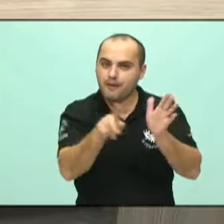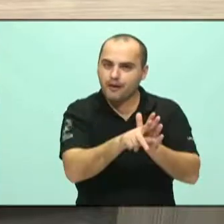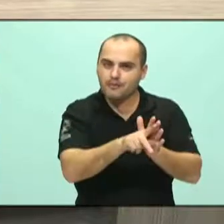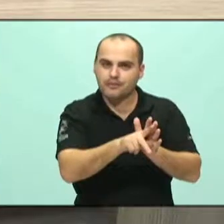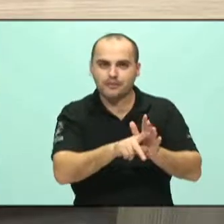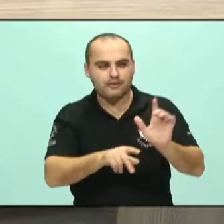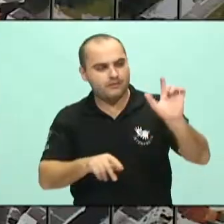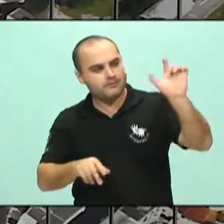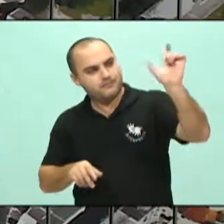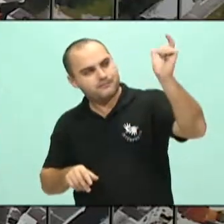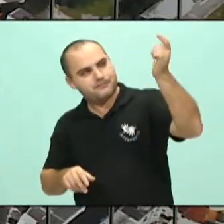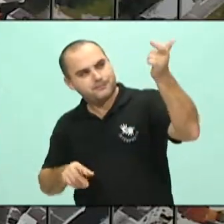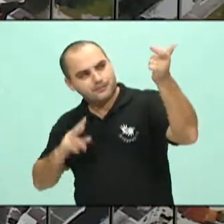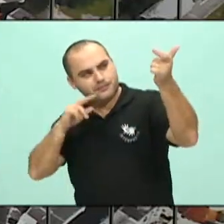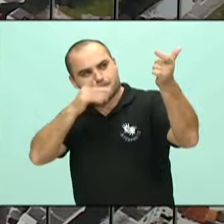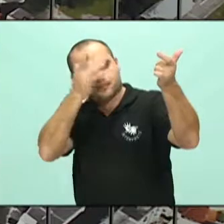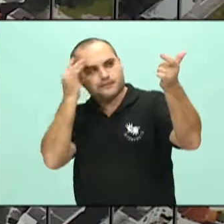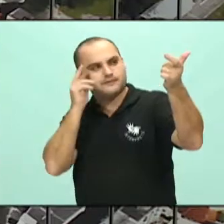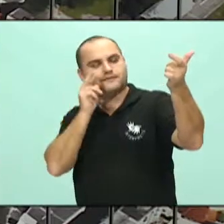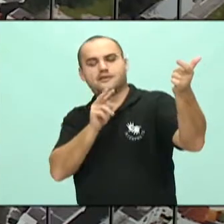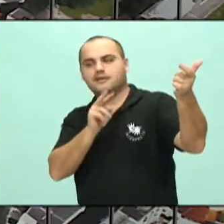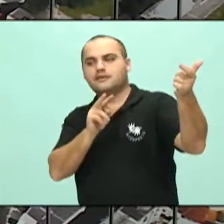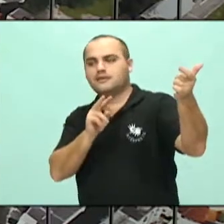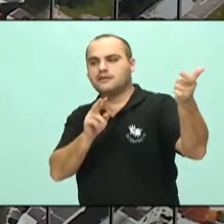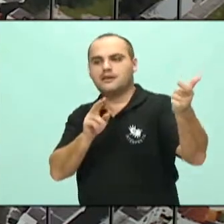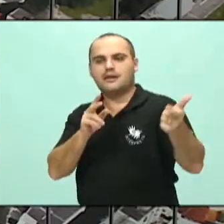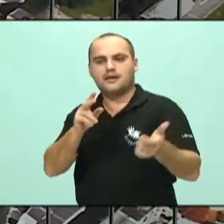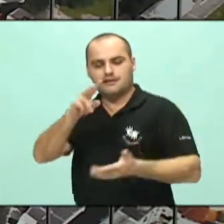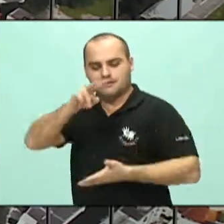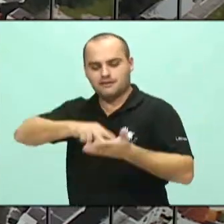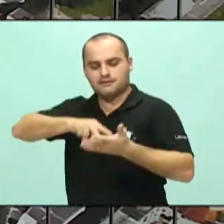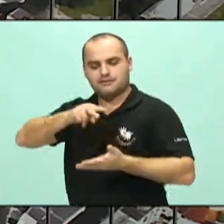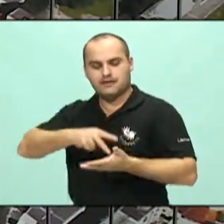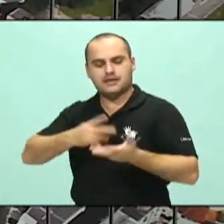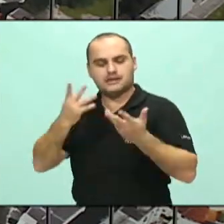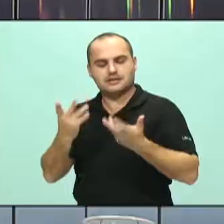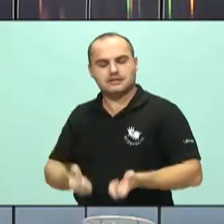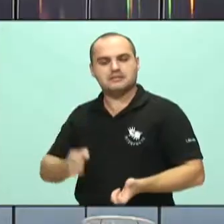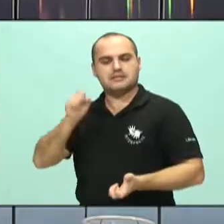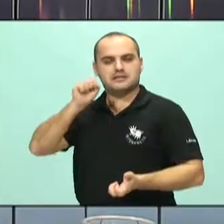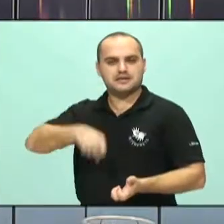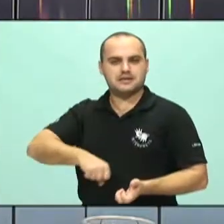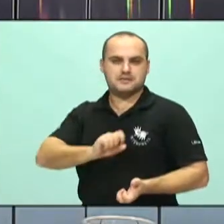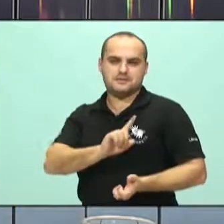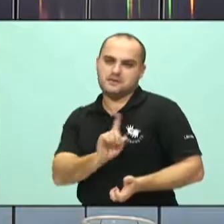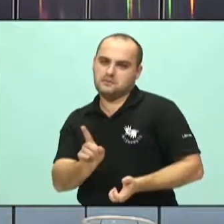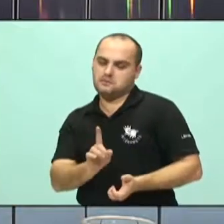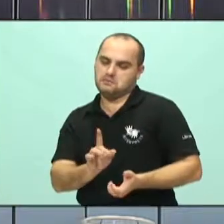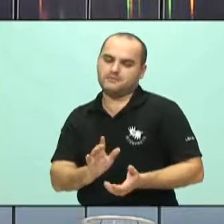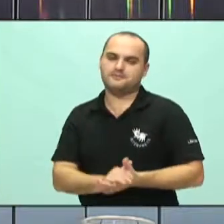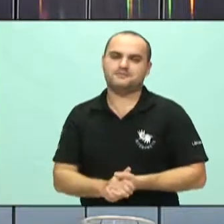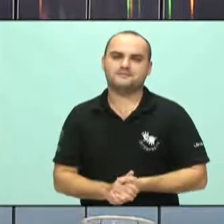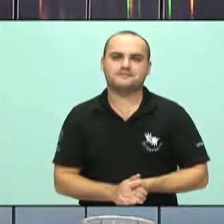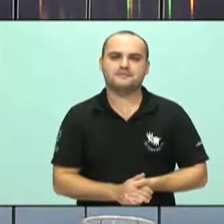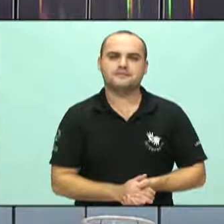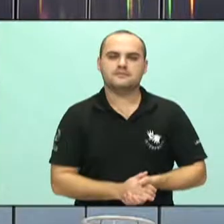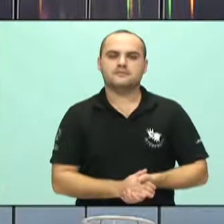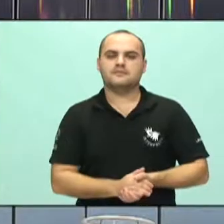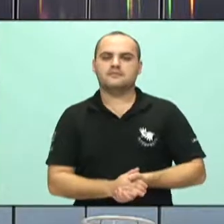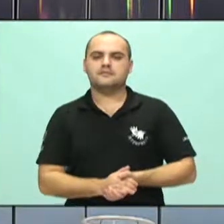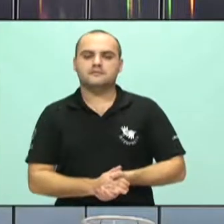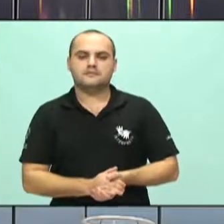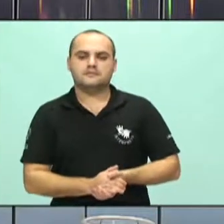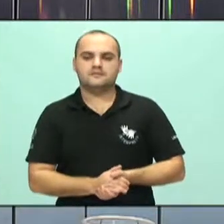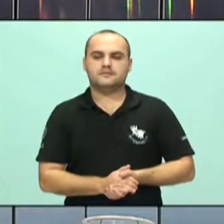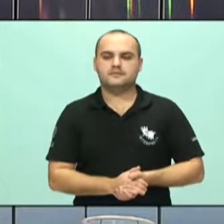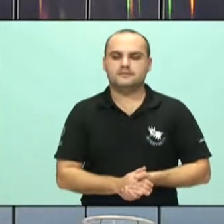né, que agrada ou não o leitor, mais ou menos. Antes das chegadas